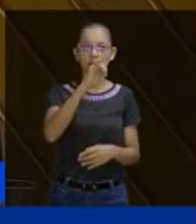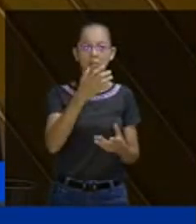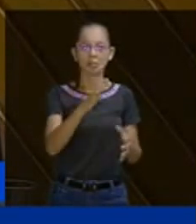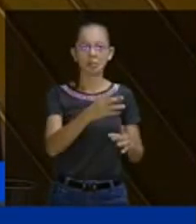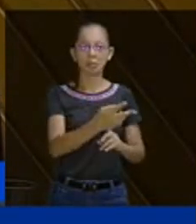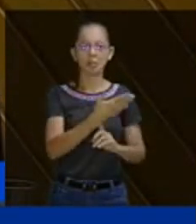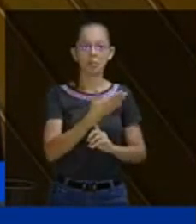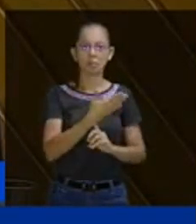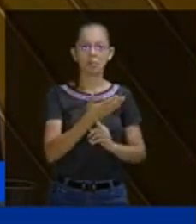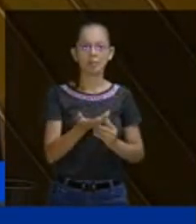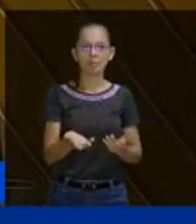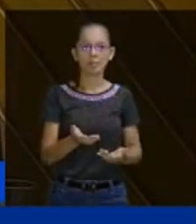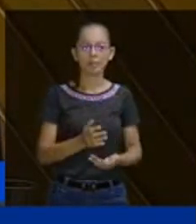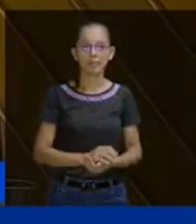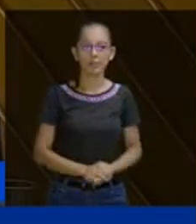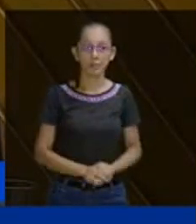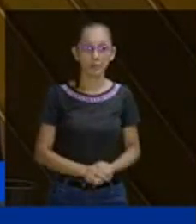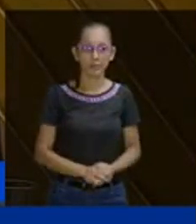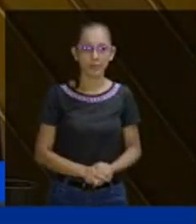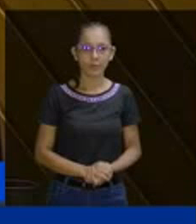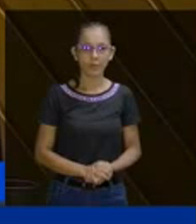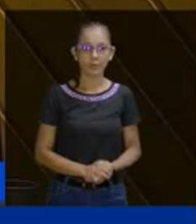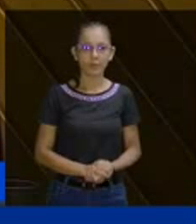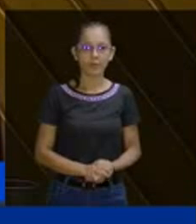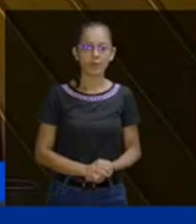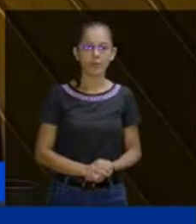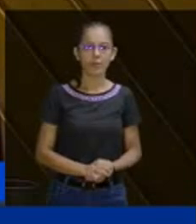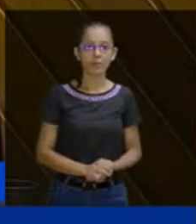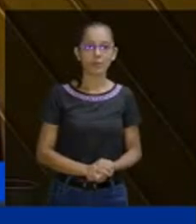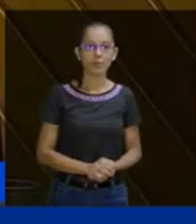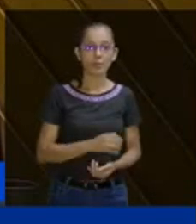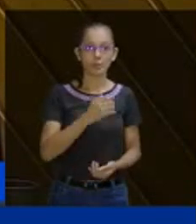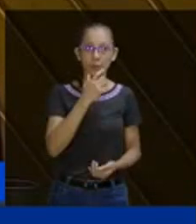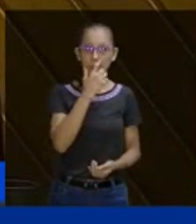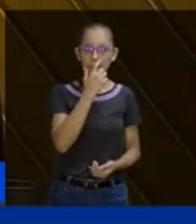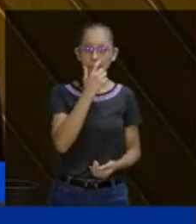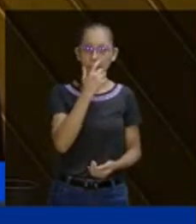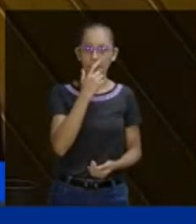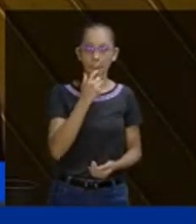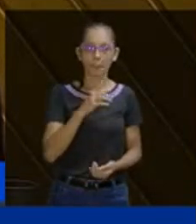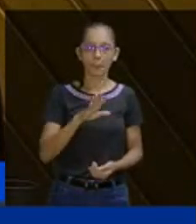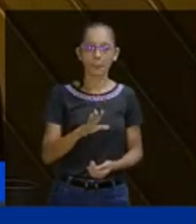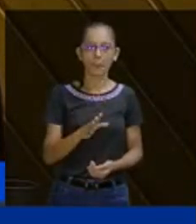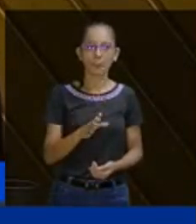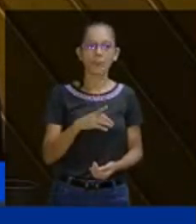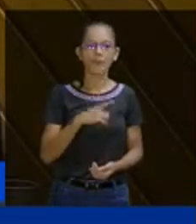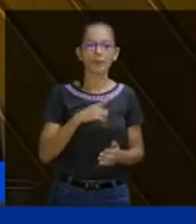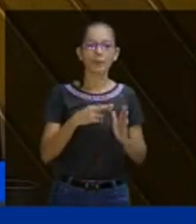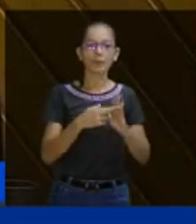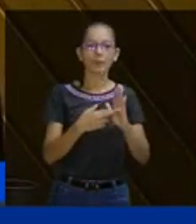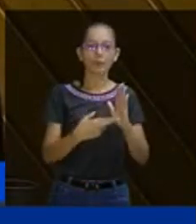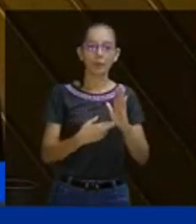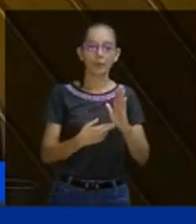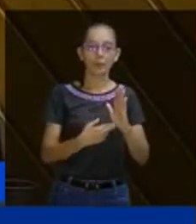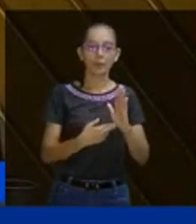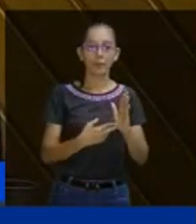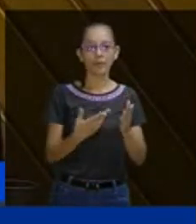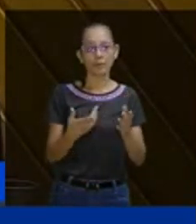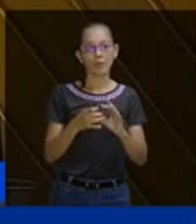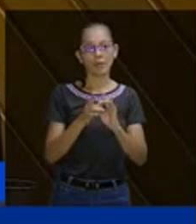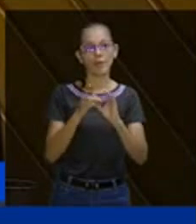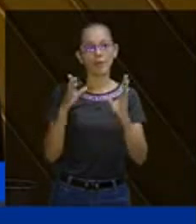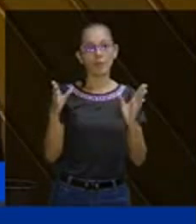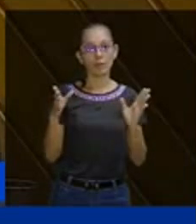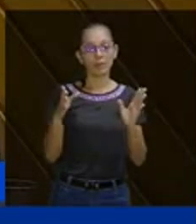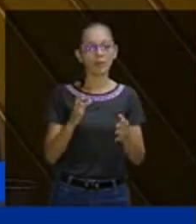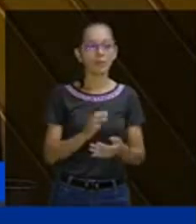A liberdade é, sem dúvida, a regra. Mas nenhuma garantia,